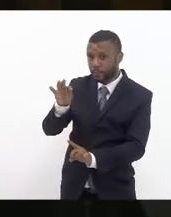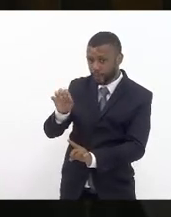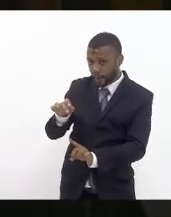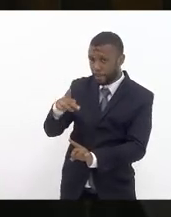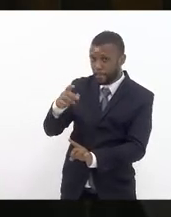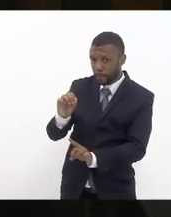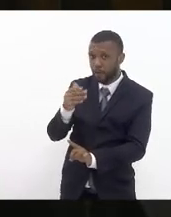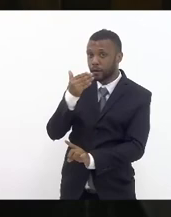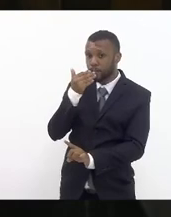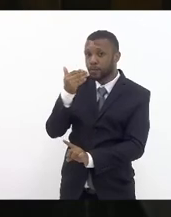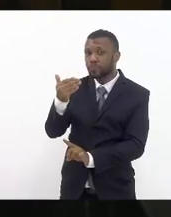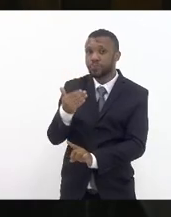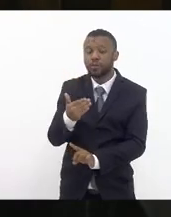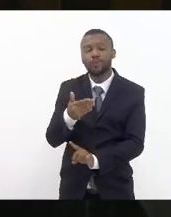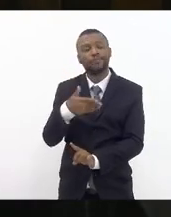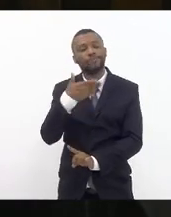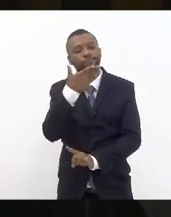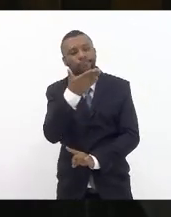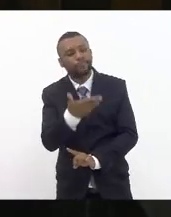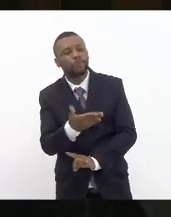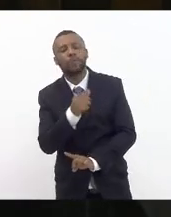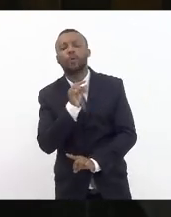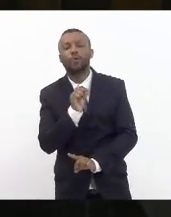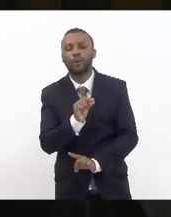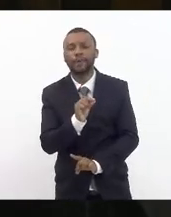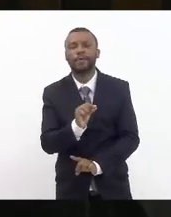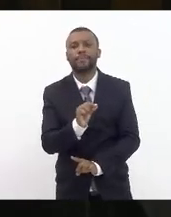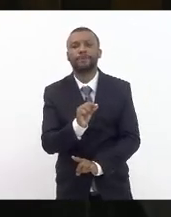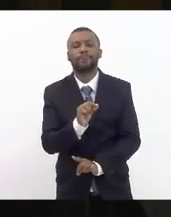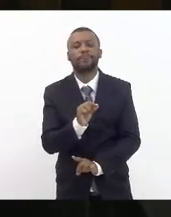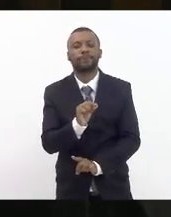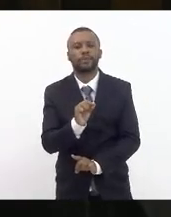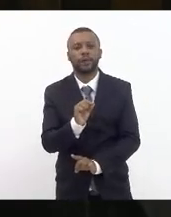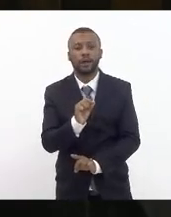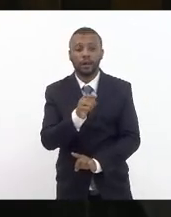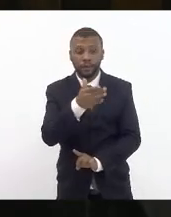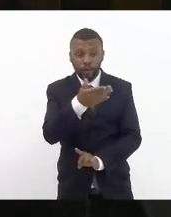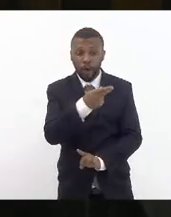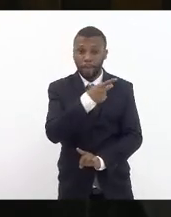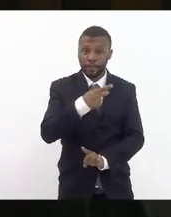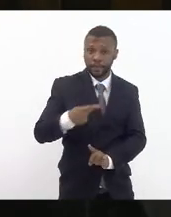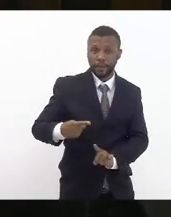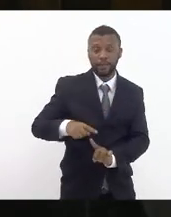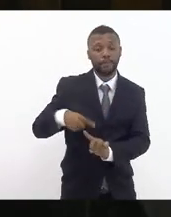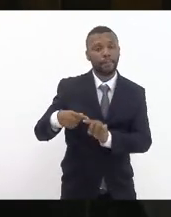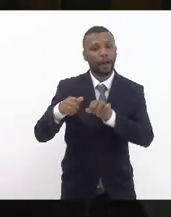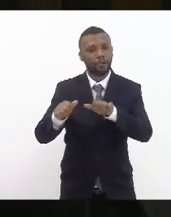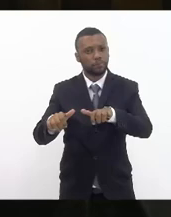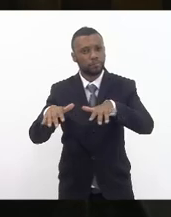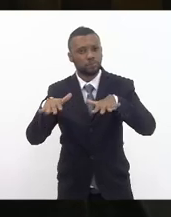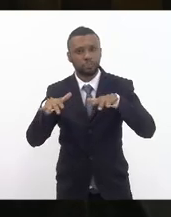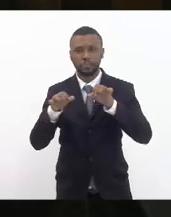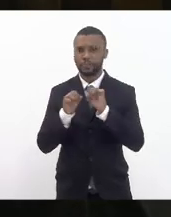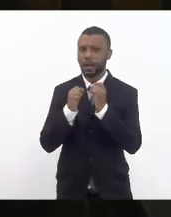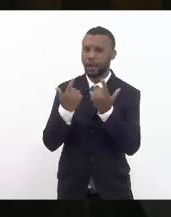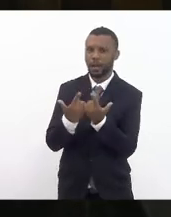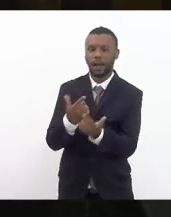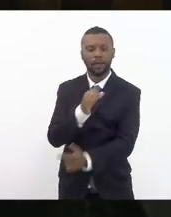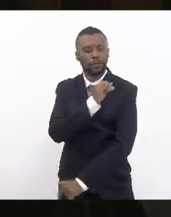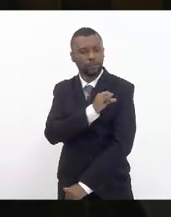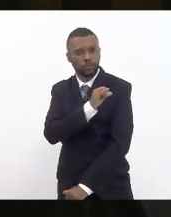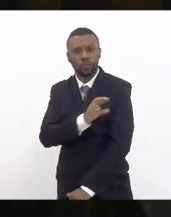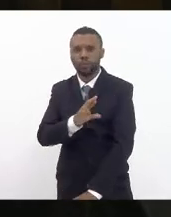que agradecesse a Vossa Excelência e a todo o Parlamento Fluminense, porque